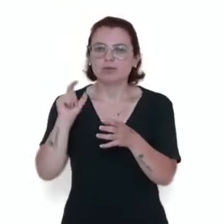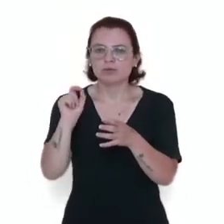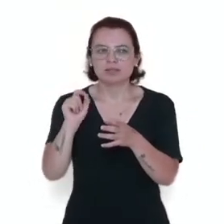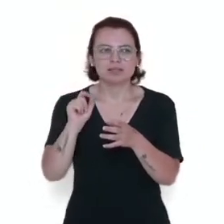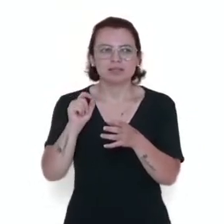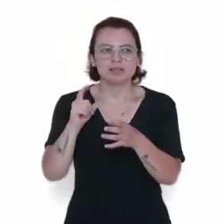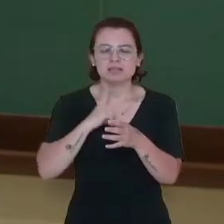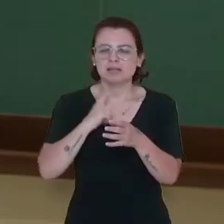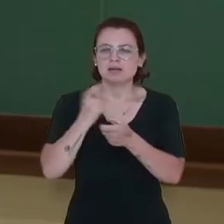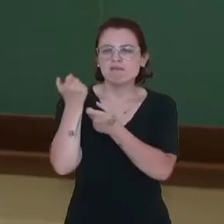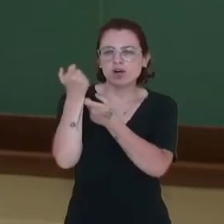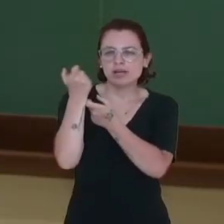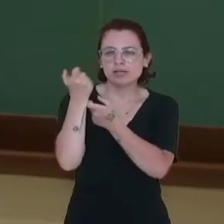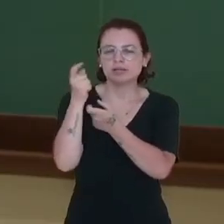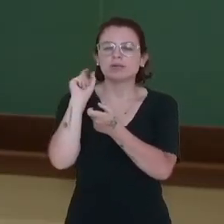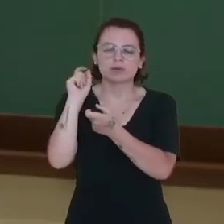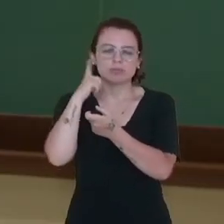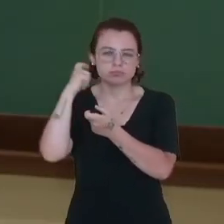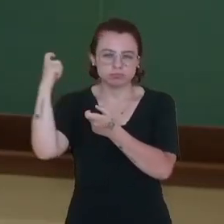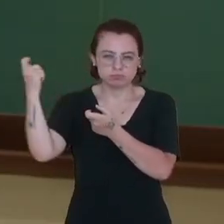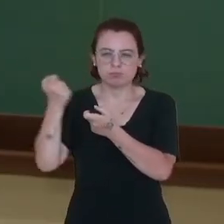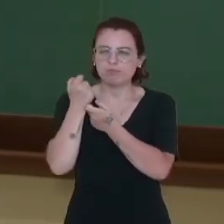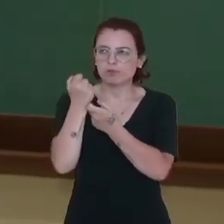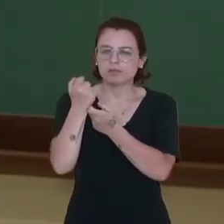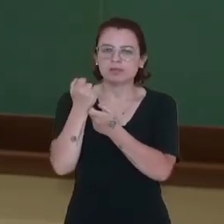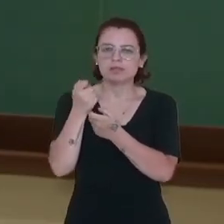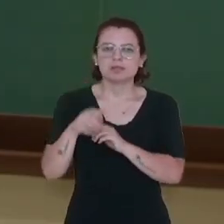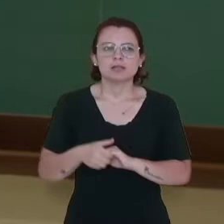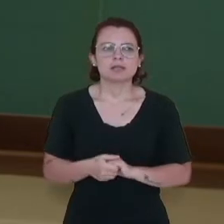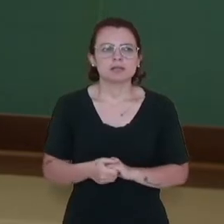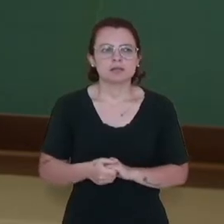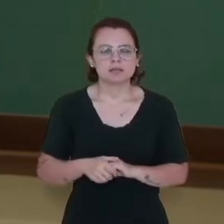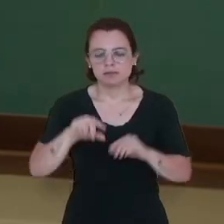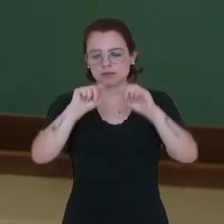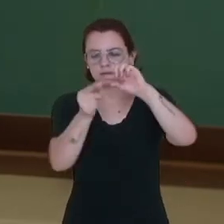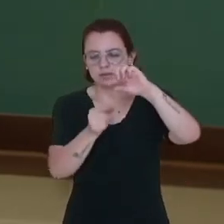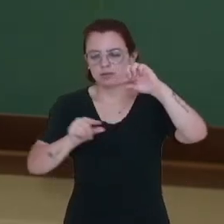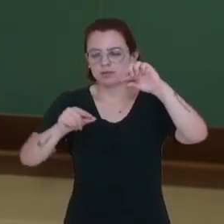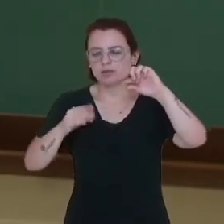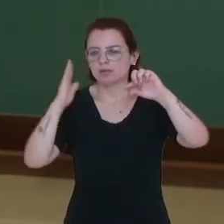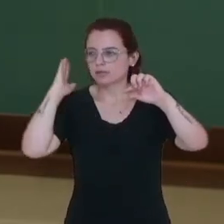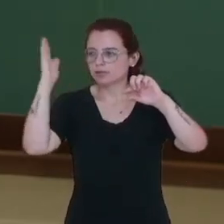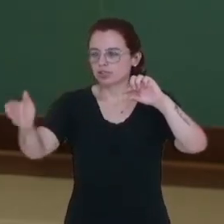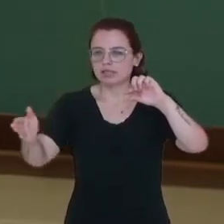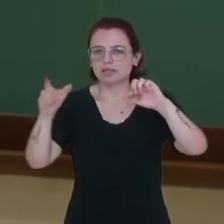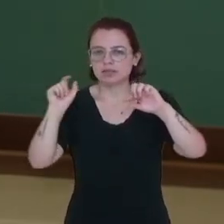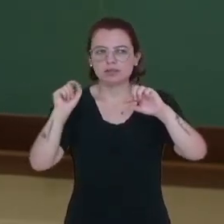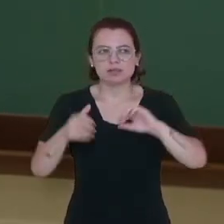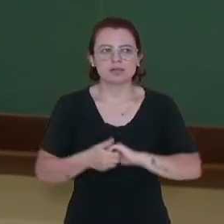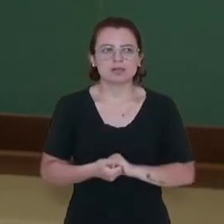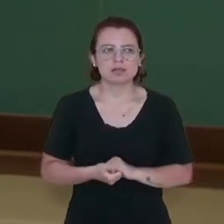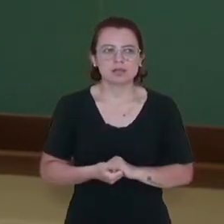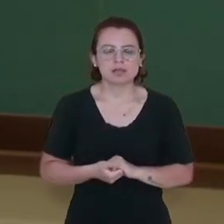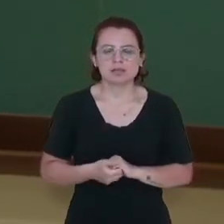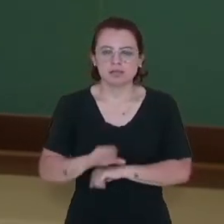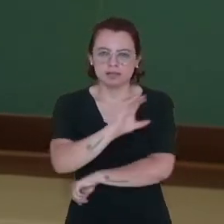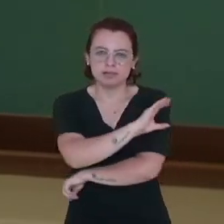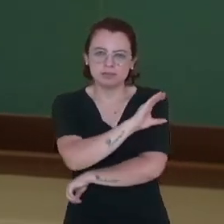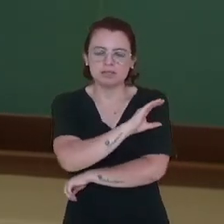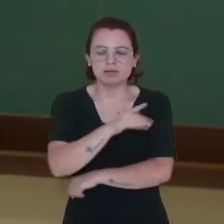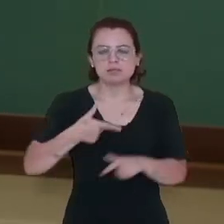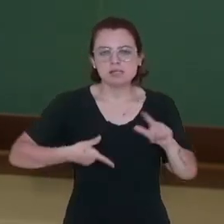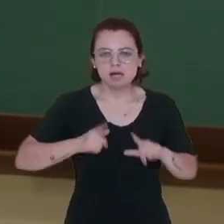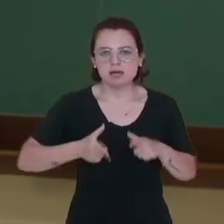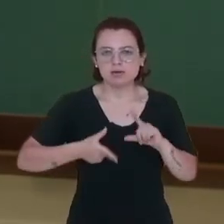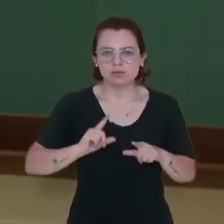Foguetes são lançados do lado ali, então, palestino, da faixa de Gaza, em direção a Tel Aviv, que é a capital de